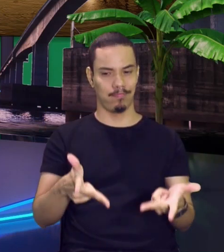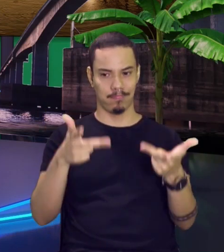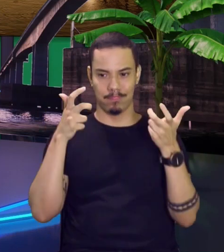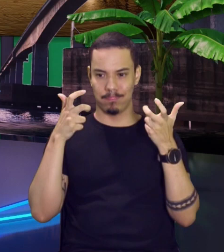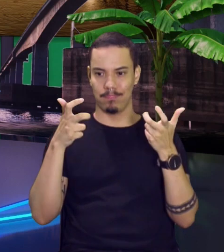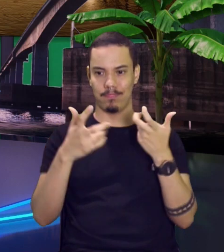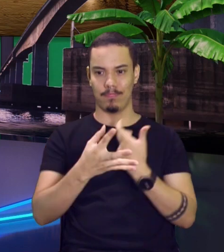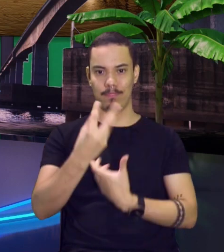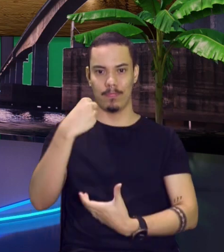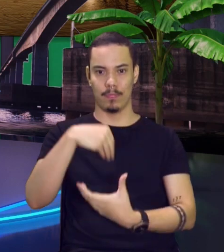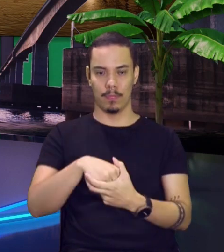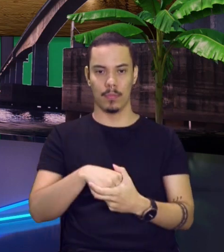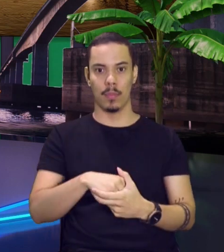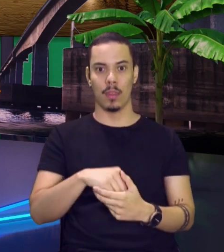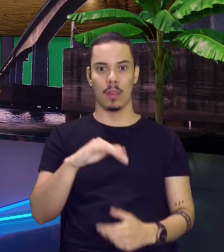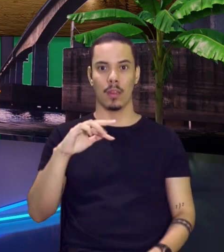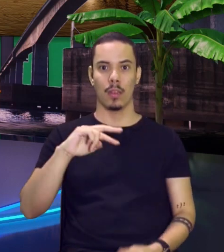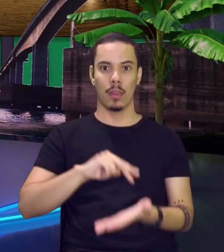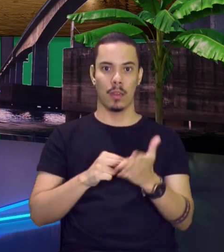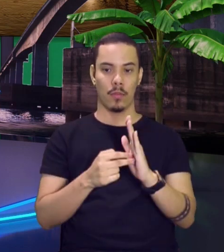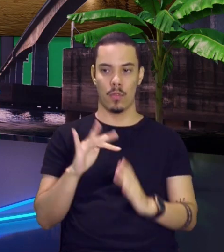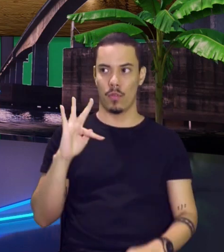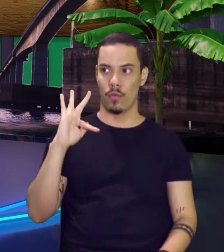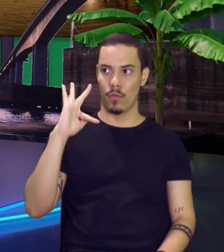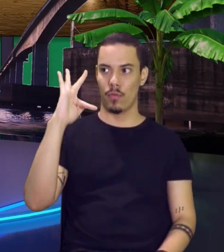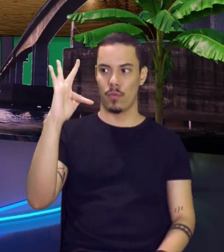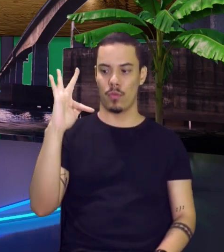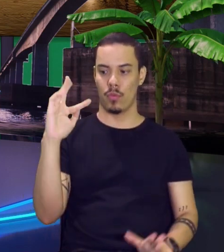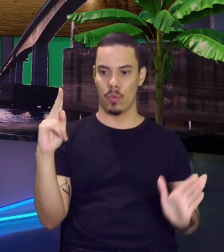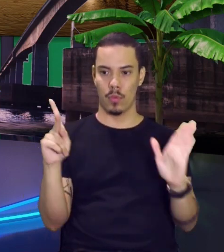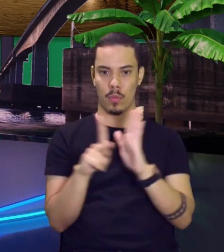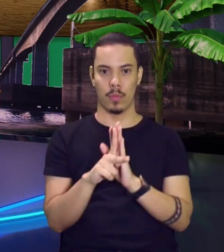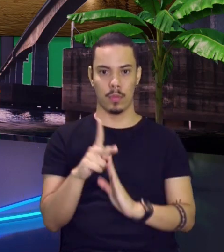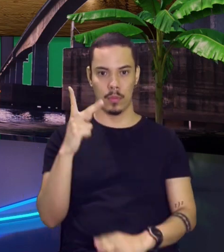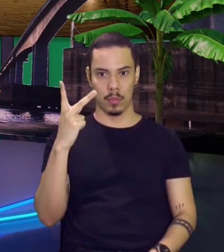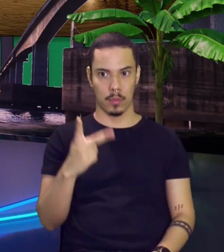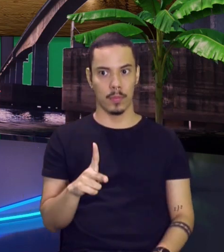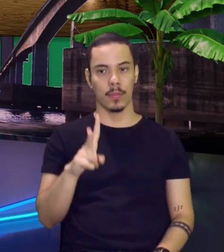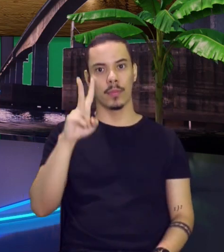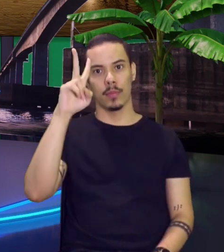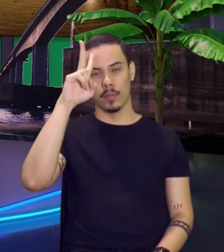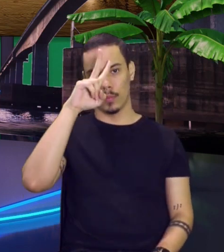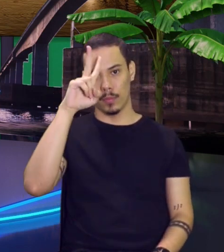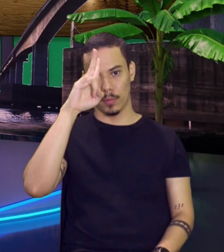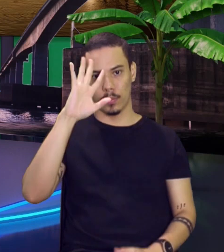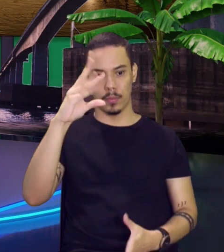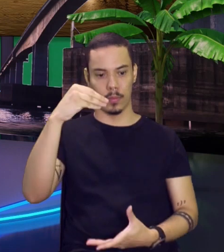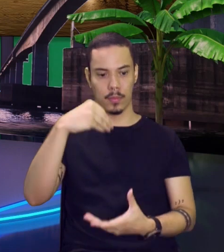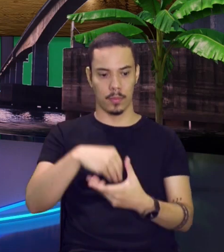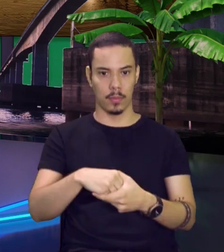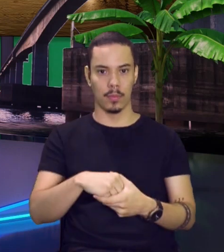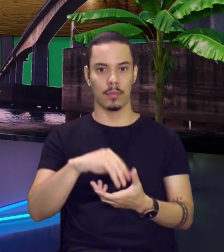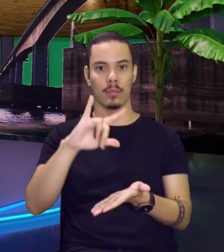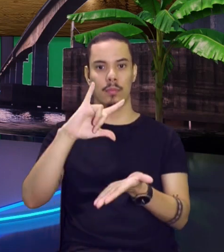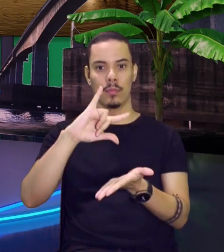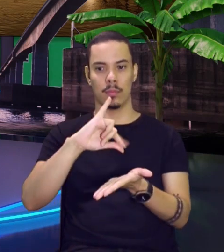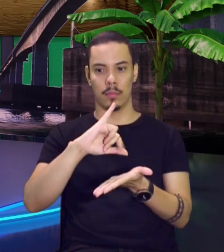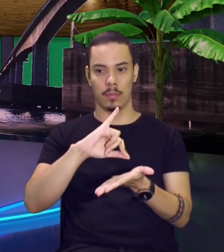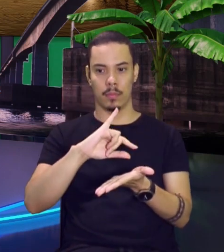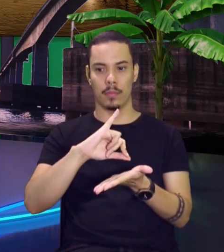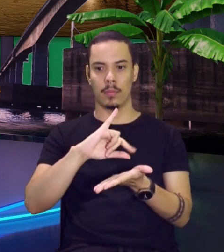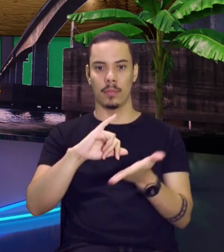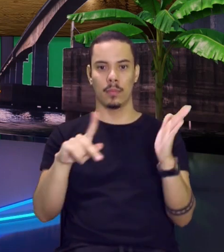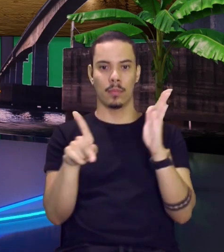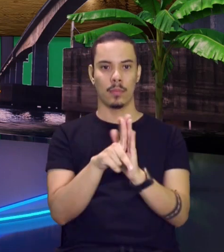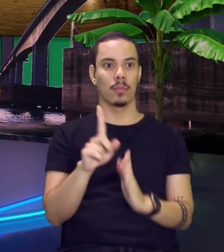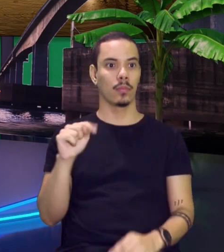como o futuro para o nosso lugar? Lembrando que dentro desse capitalismo que nós estamos